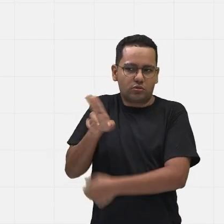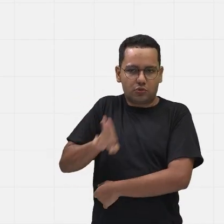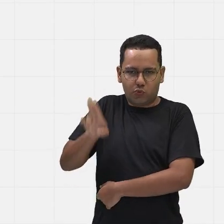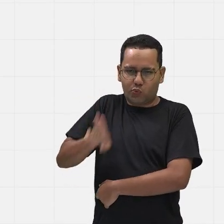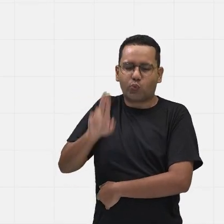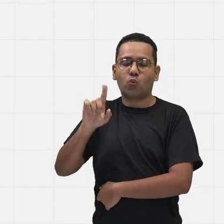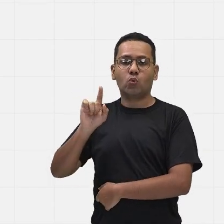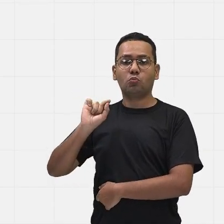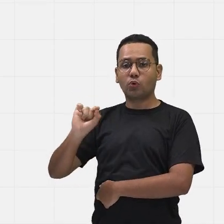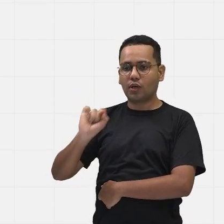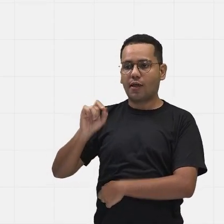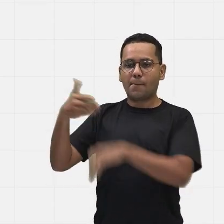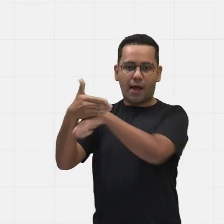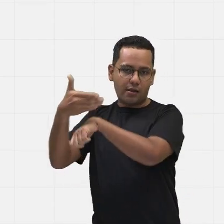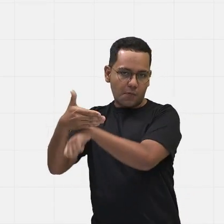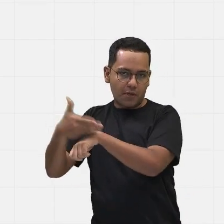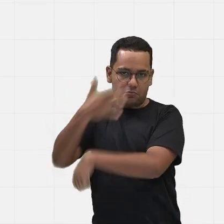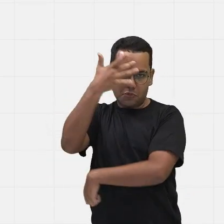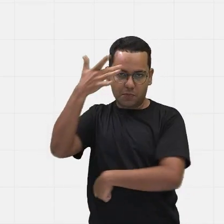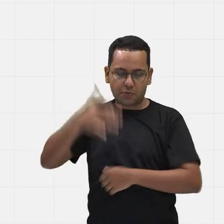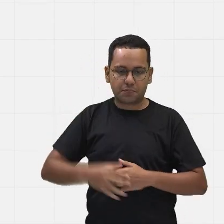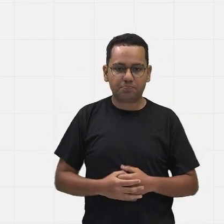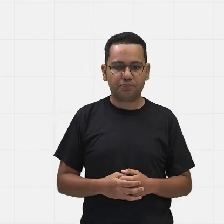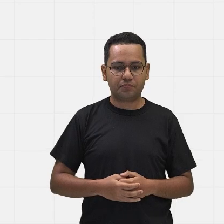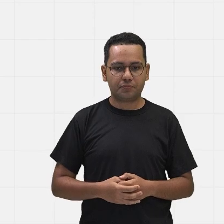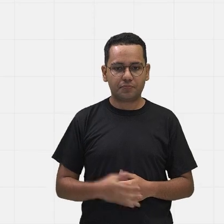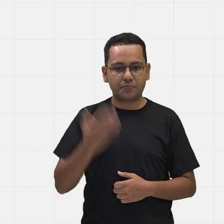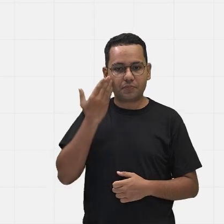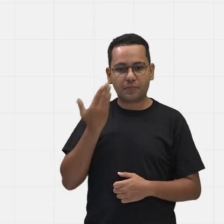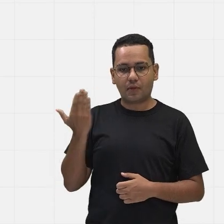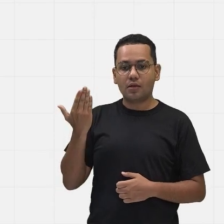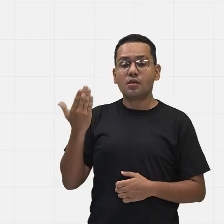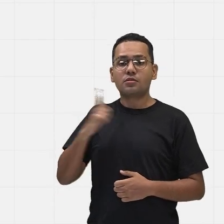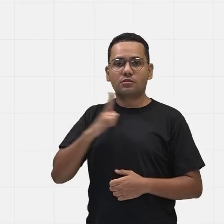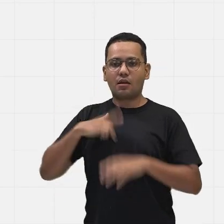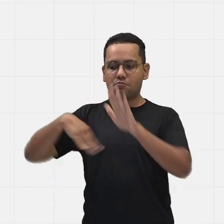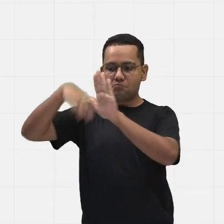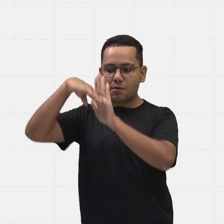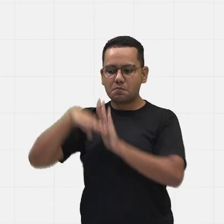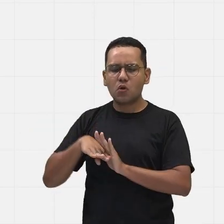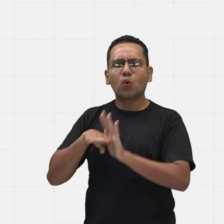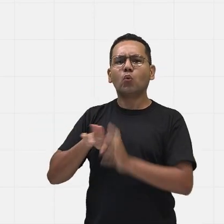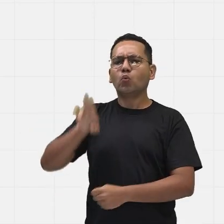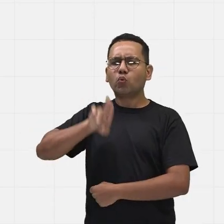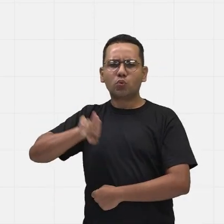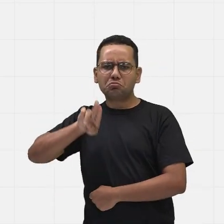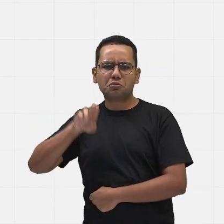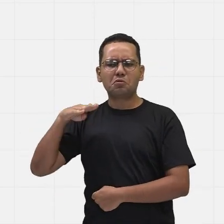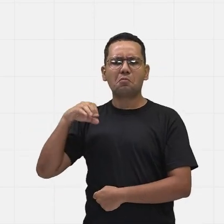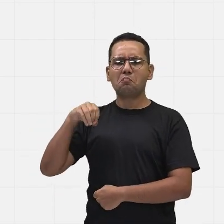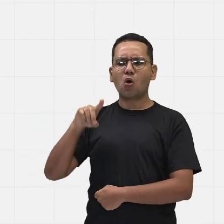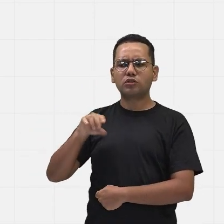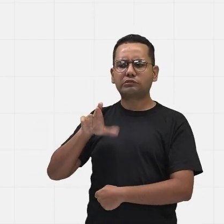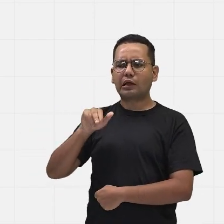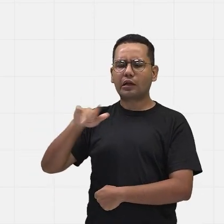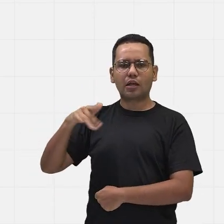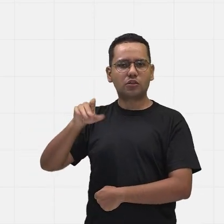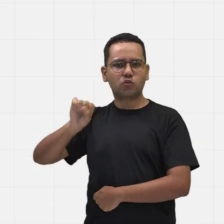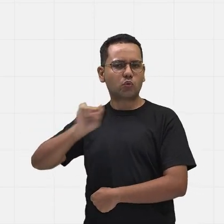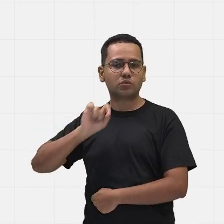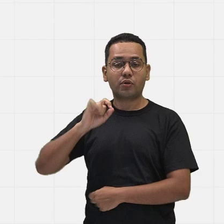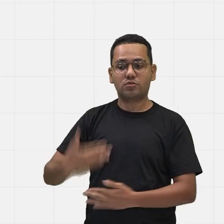usuários. Aí a gente traz para você a lista de usuários moderadores. O que são os usuários moderadores? São